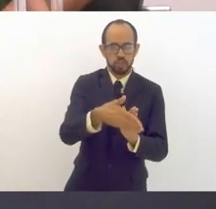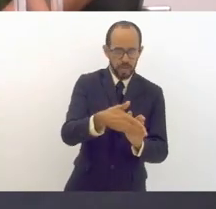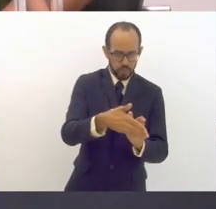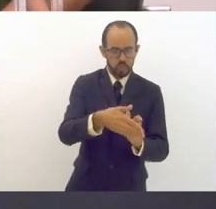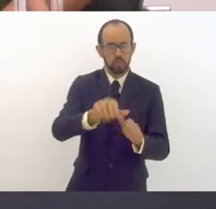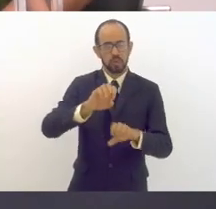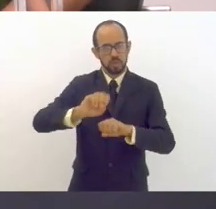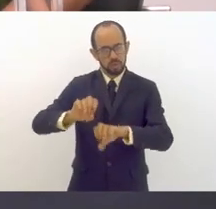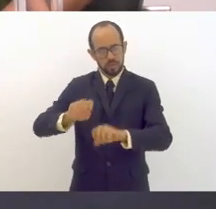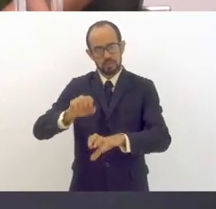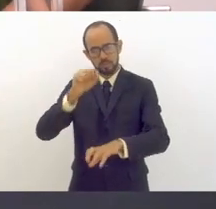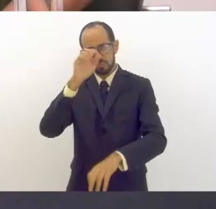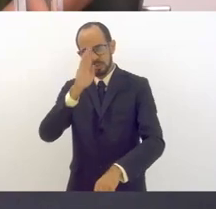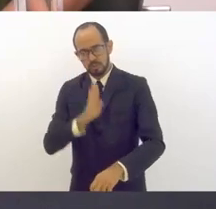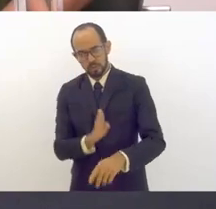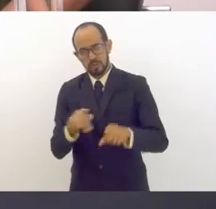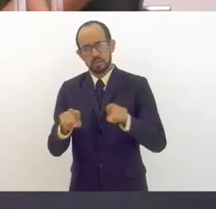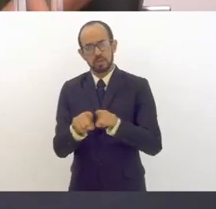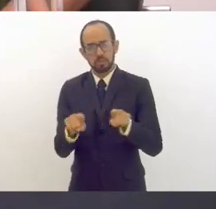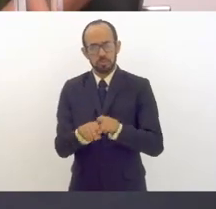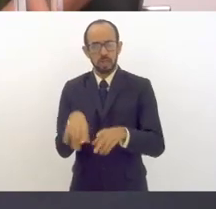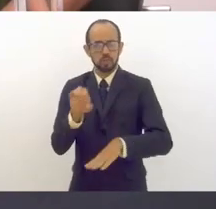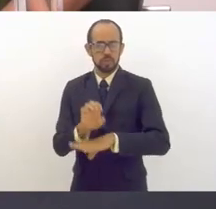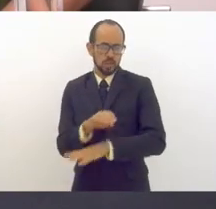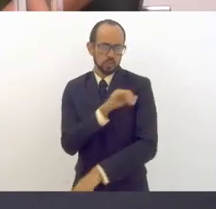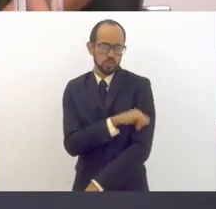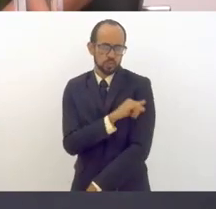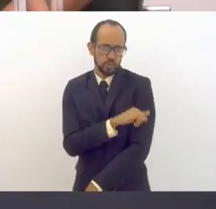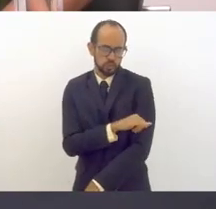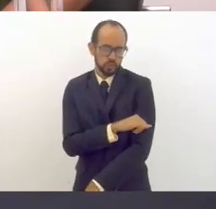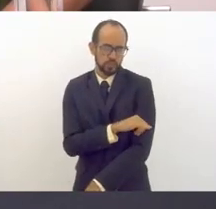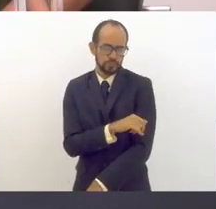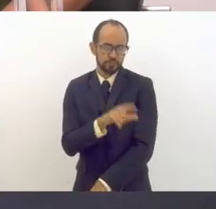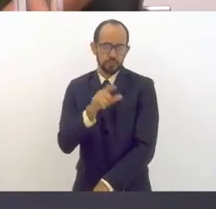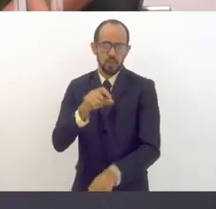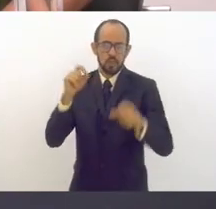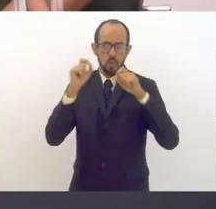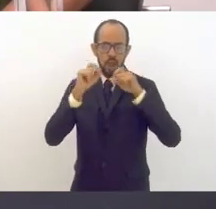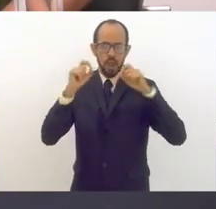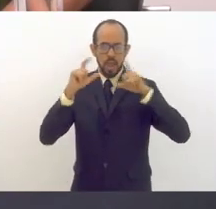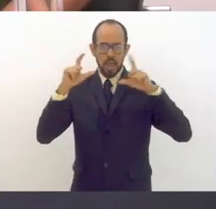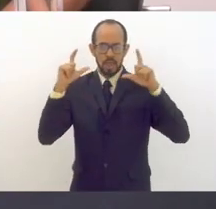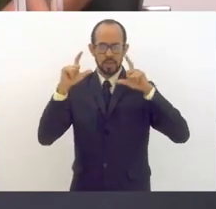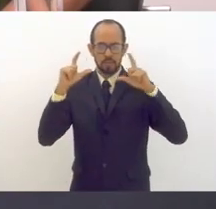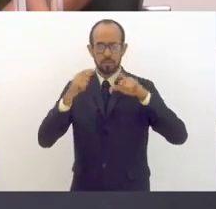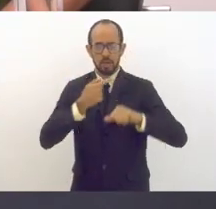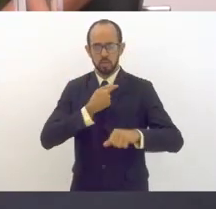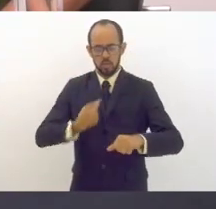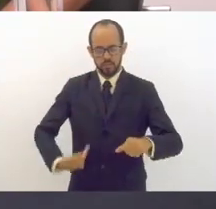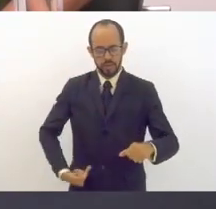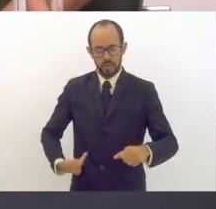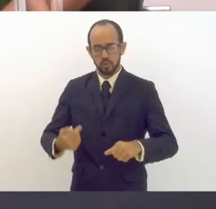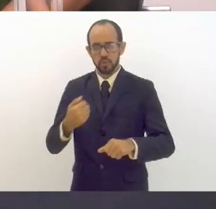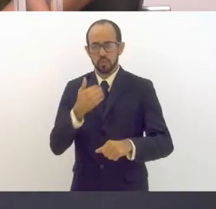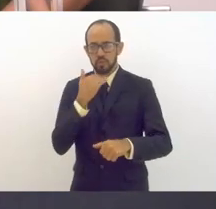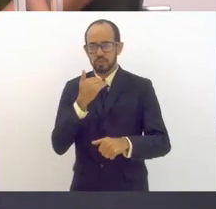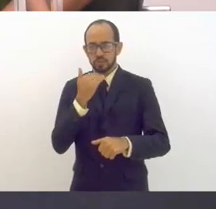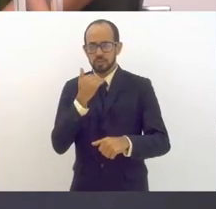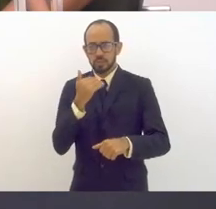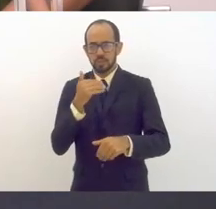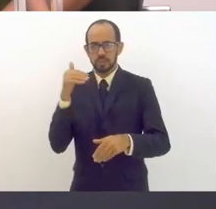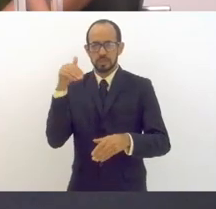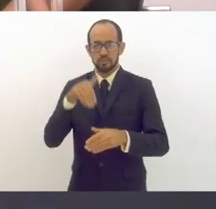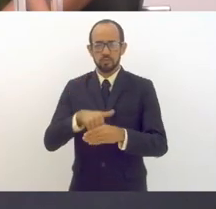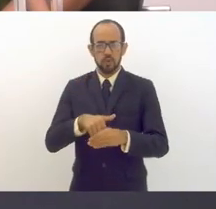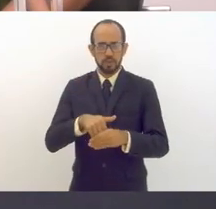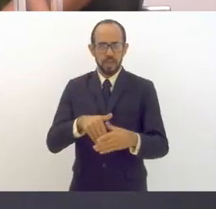brasileira e na educação do Estado do Rio de Janeiro. E fica um alerta ao governador do Estado que não basta ser eleito no primeiro turno. O povo que elege